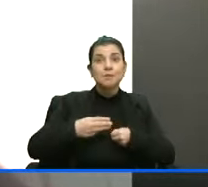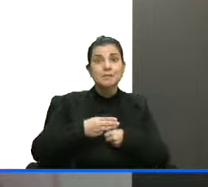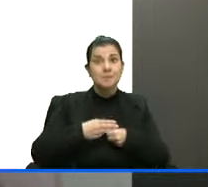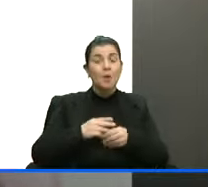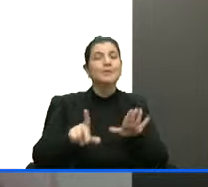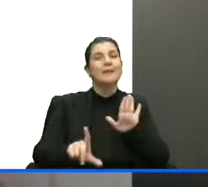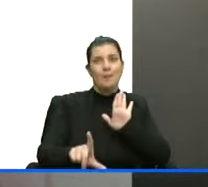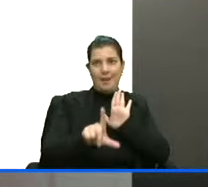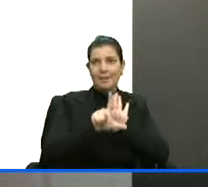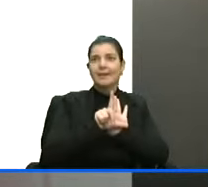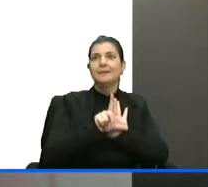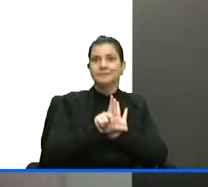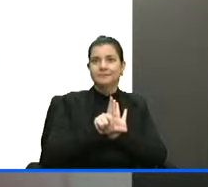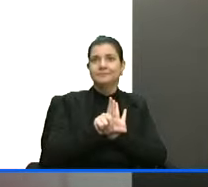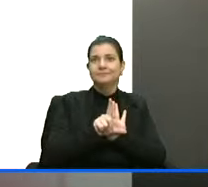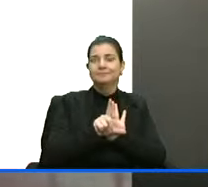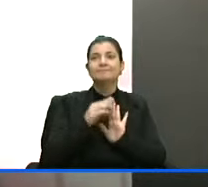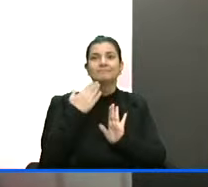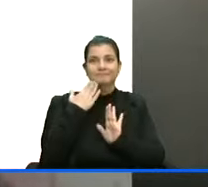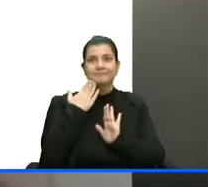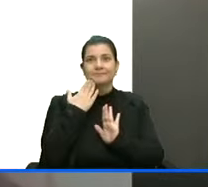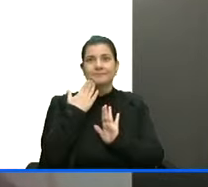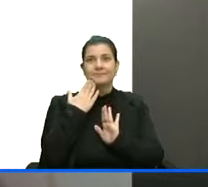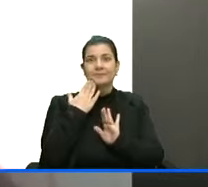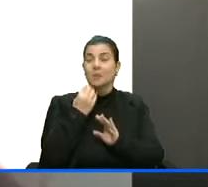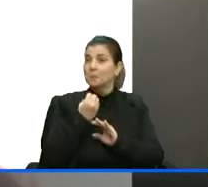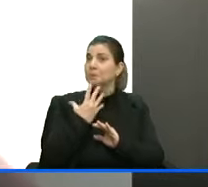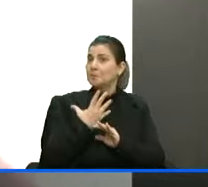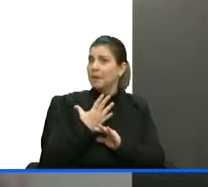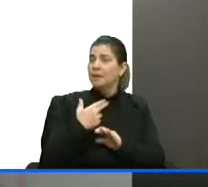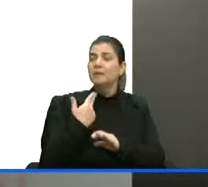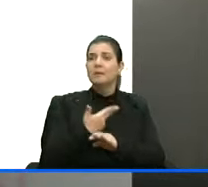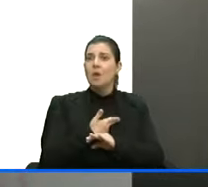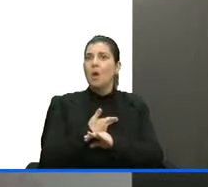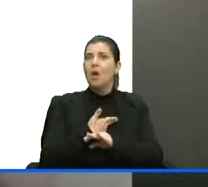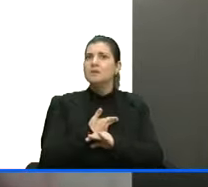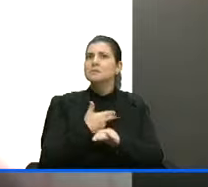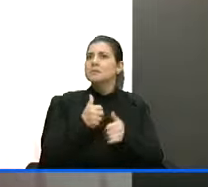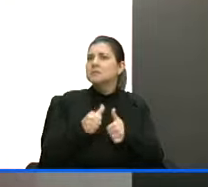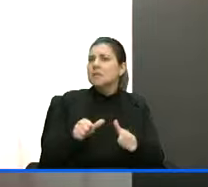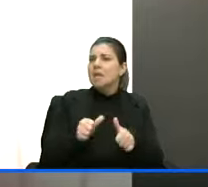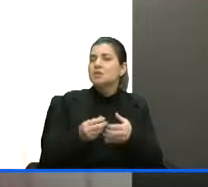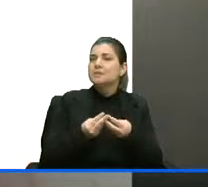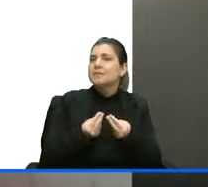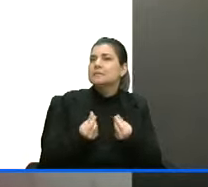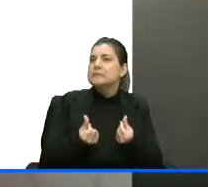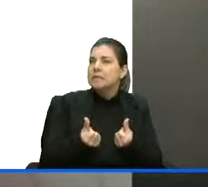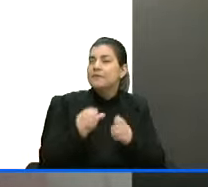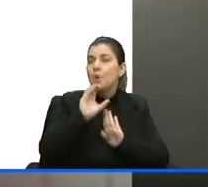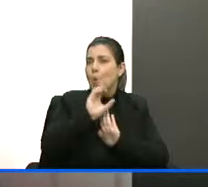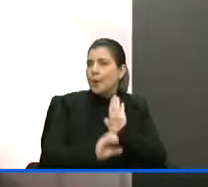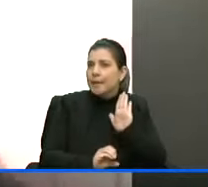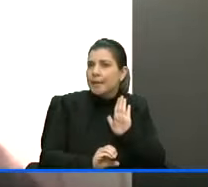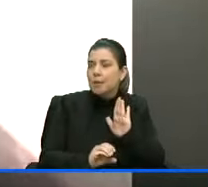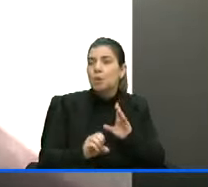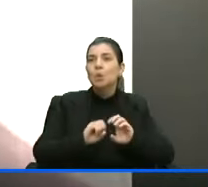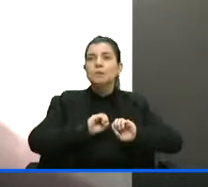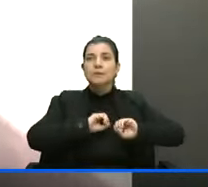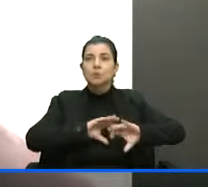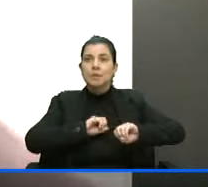uma lei. Entende? Então, muito, muito bem que a gente esteja sensível ao currículo da educação infantil, eu também conheço